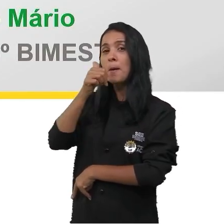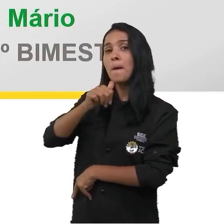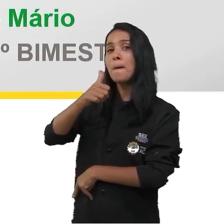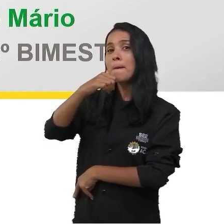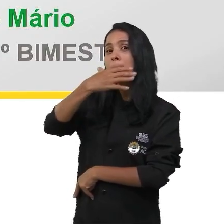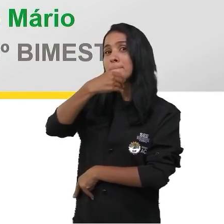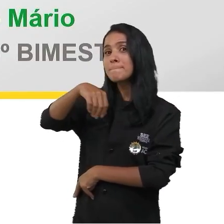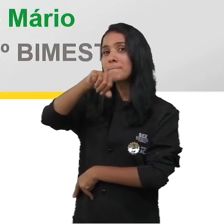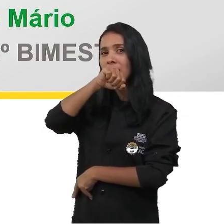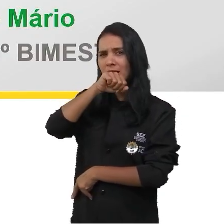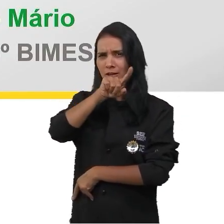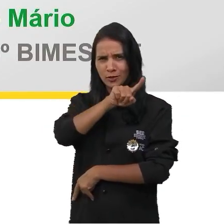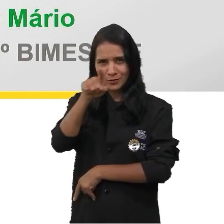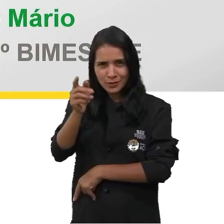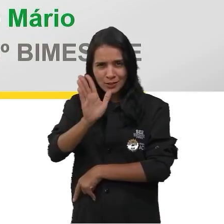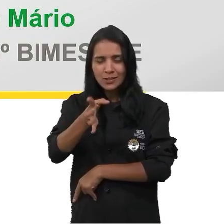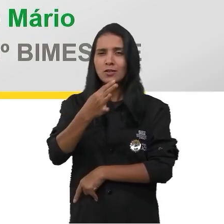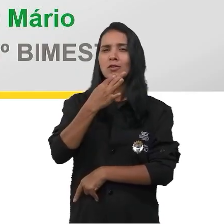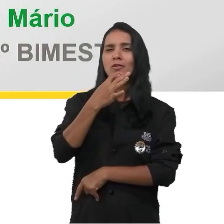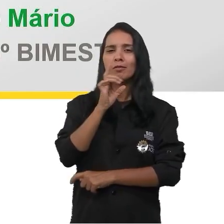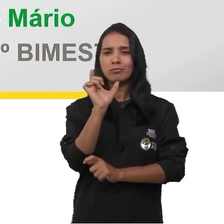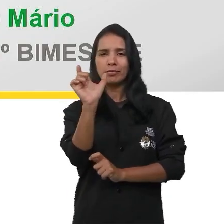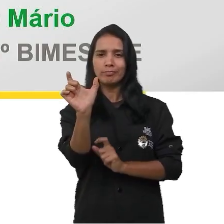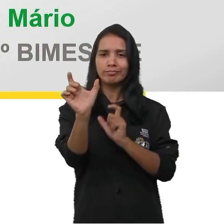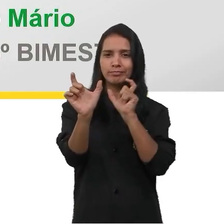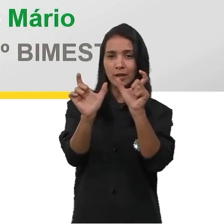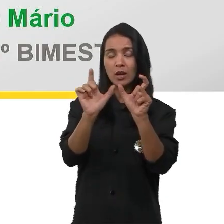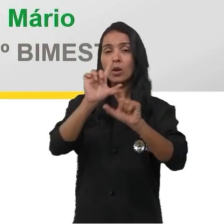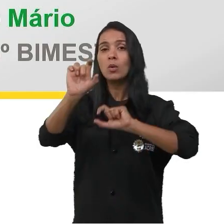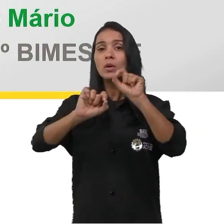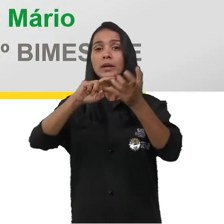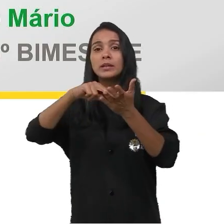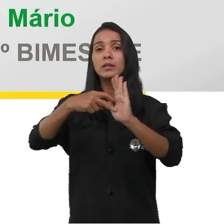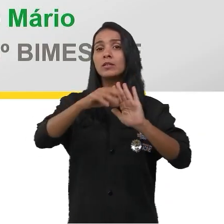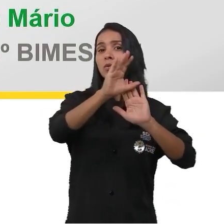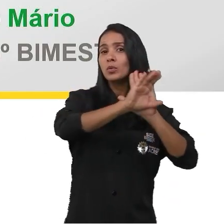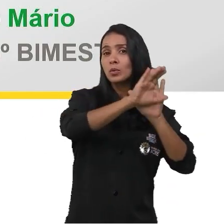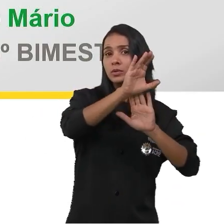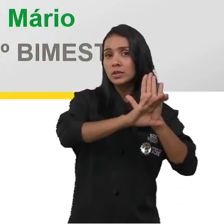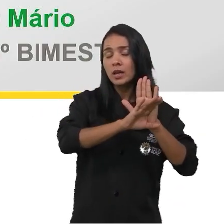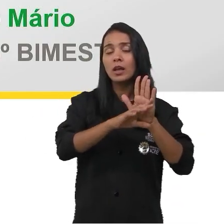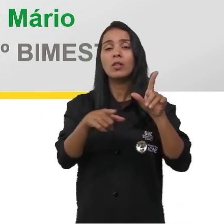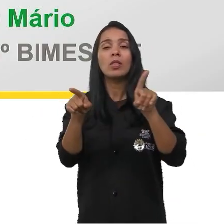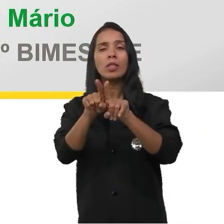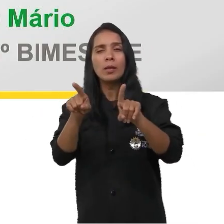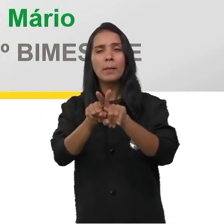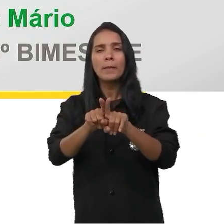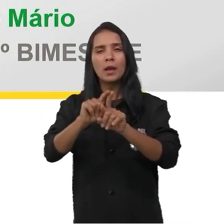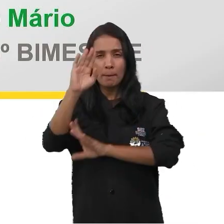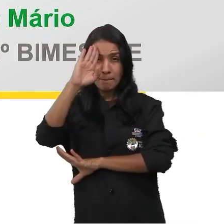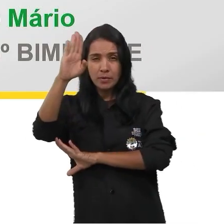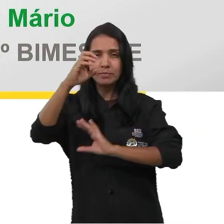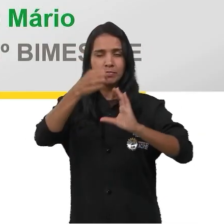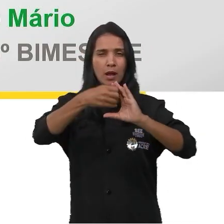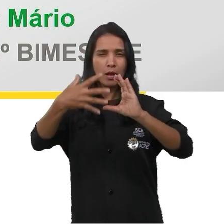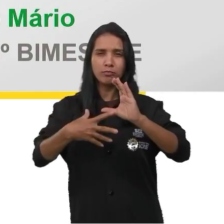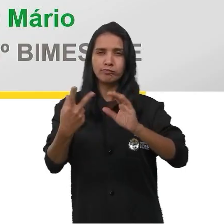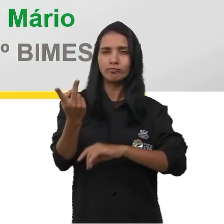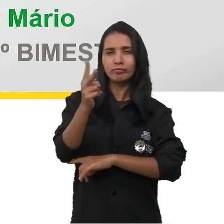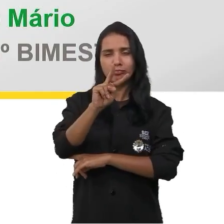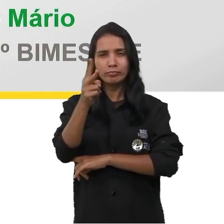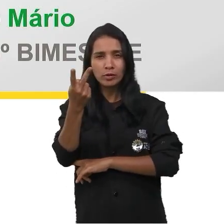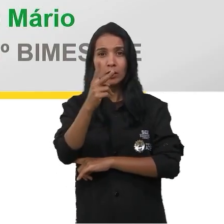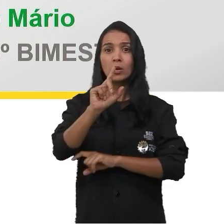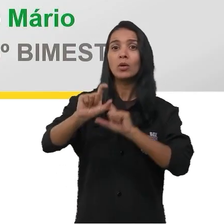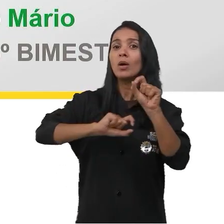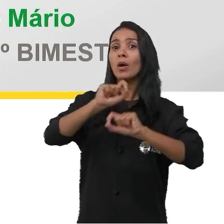sobre esses termos? Quais são os principais conceitos? Quais são as principais características desses assuntos? Como